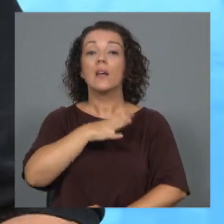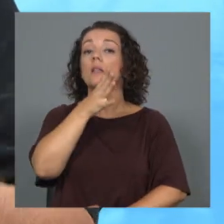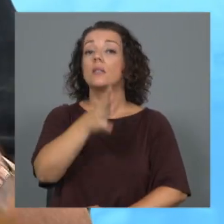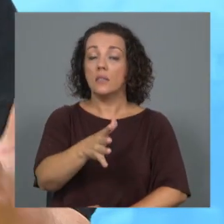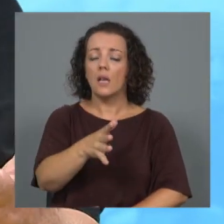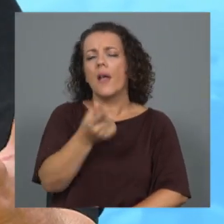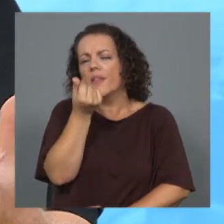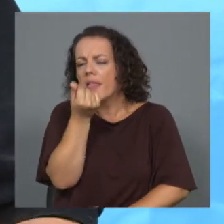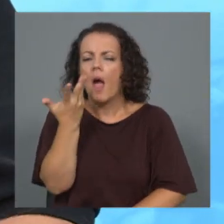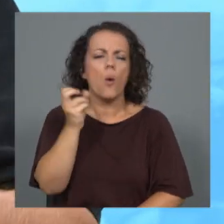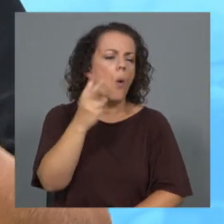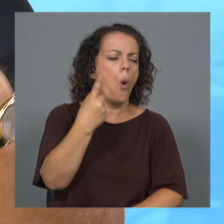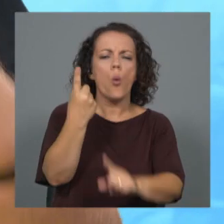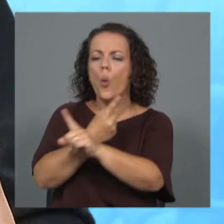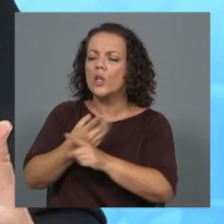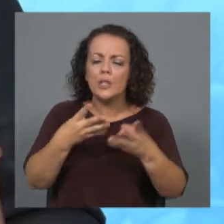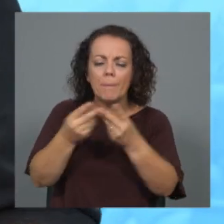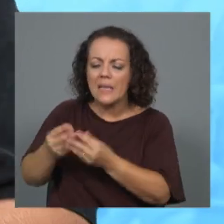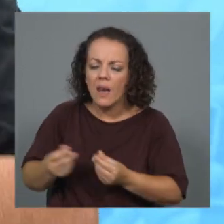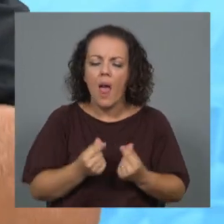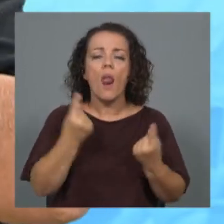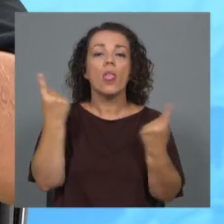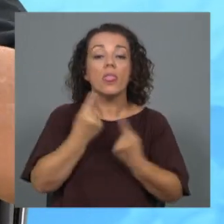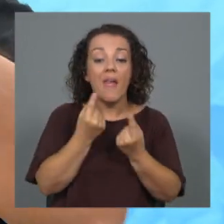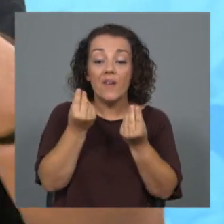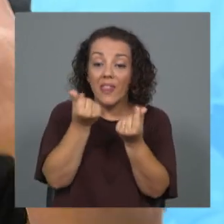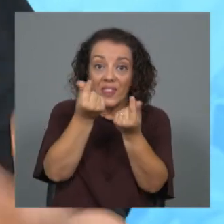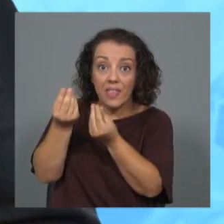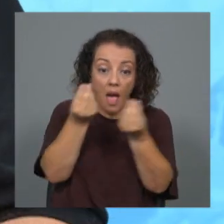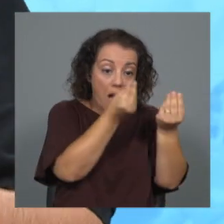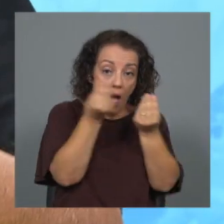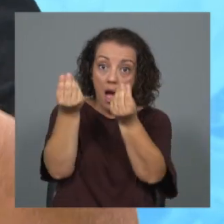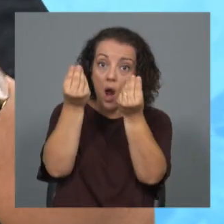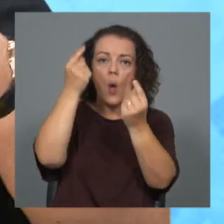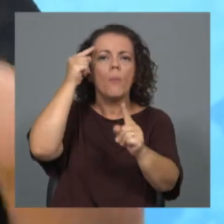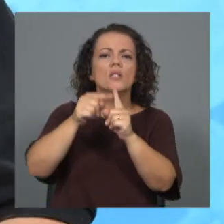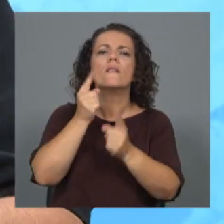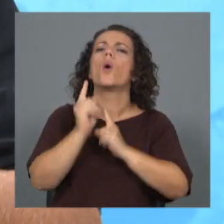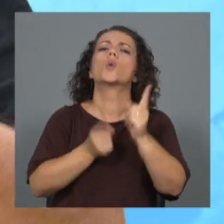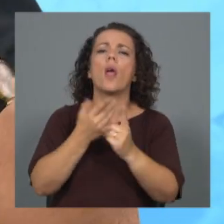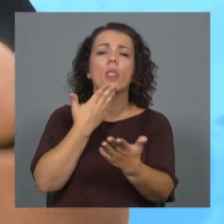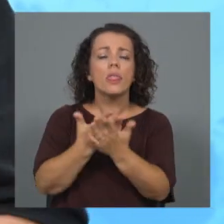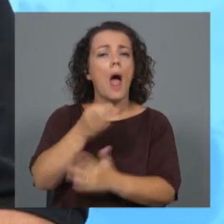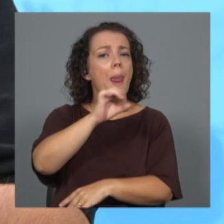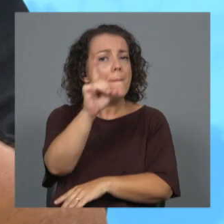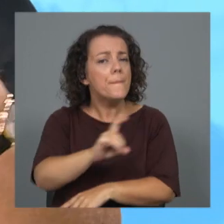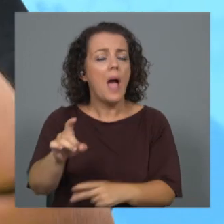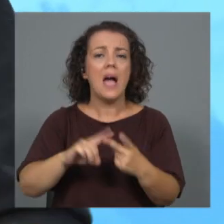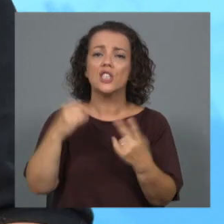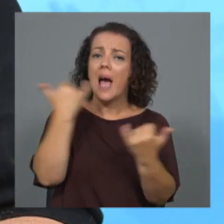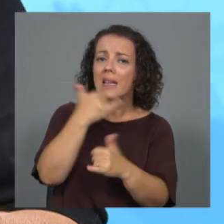serviço, o dinheiro e todas as questões materiais devem estar ao serviço da construção de fraternidade, de paz, de alegria,